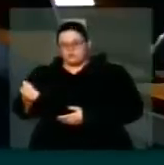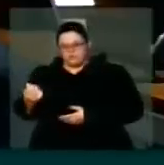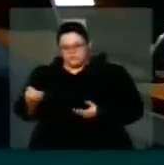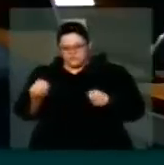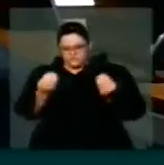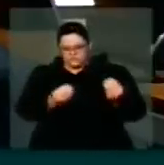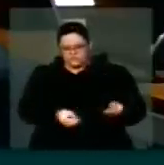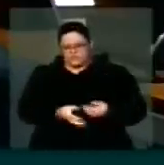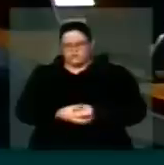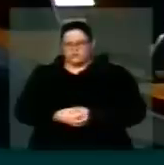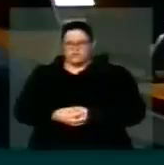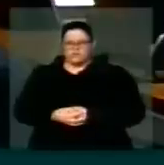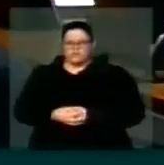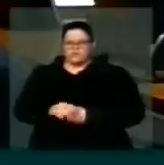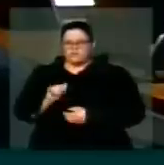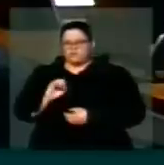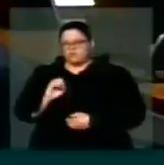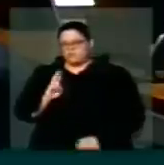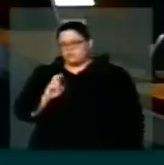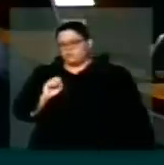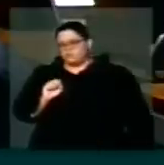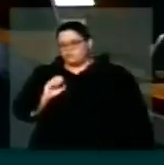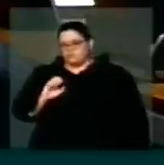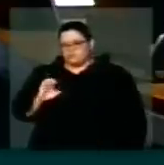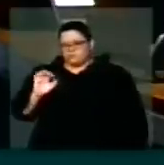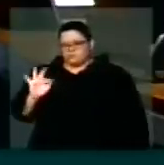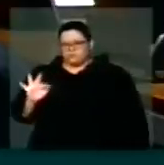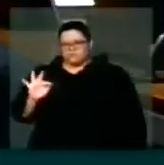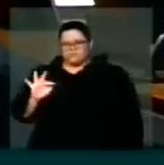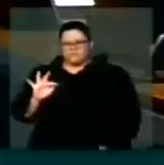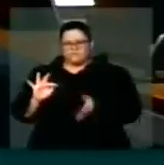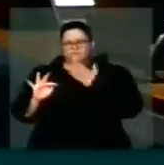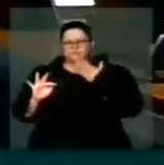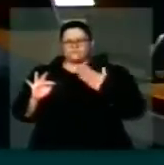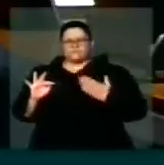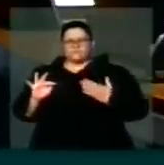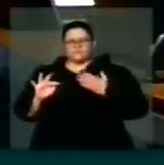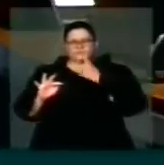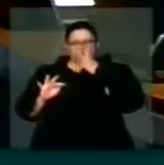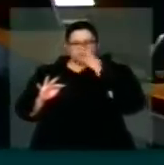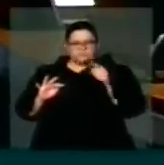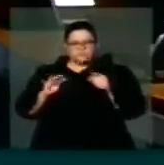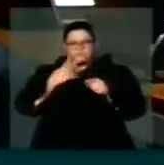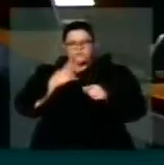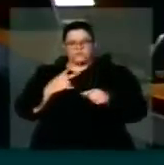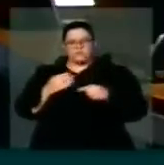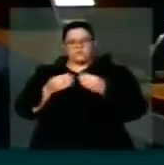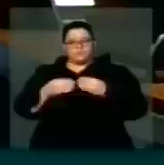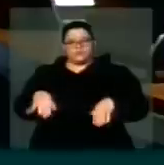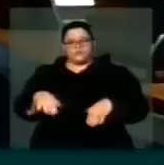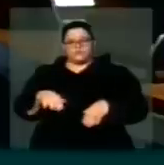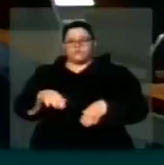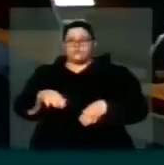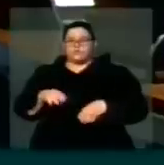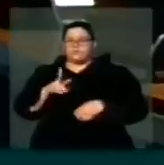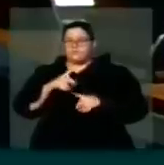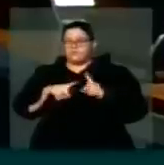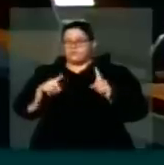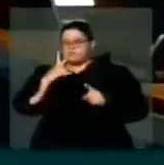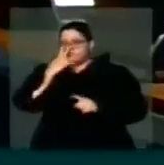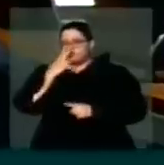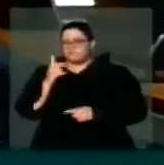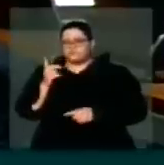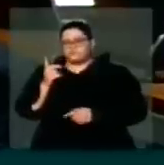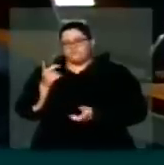que reinquirido, e Vossa Excelência aqui, presidente, diz que pode ter sido para prejudicá-lo. Eu acho que essa reinquirição, se foi